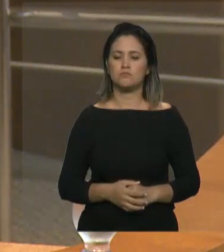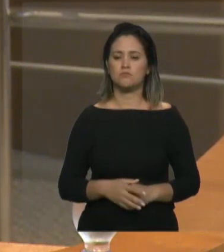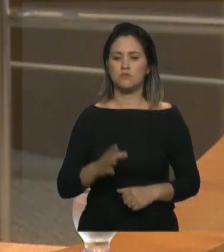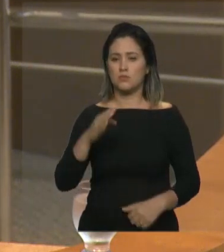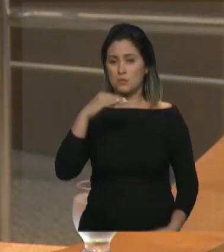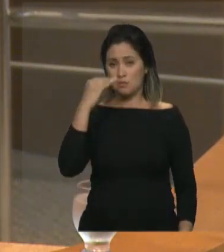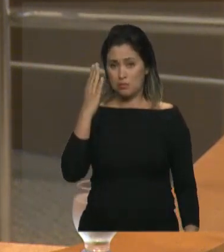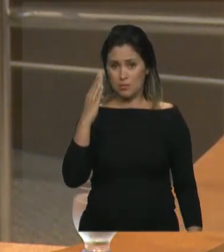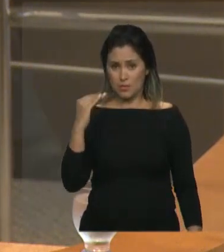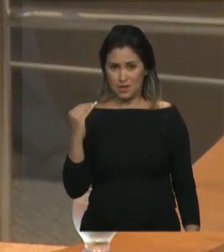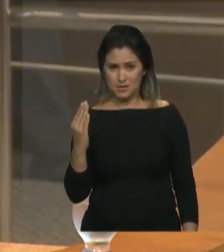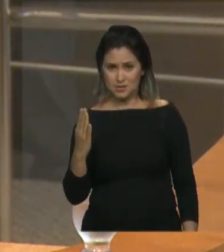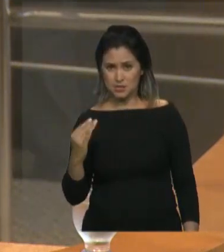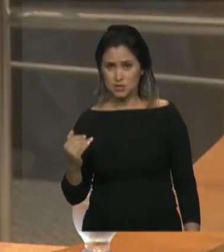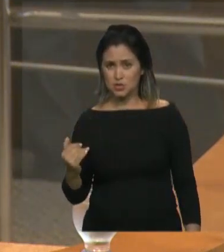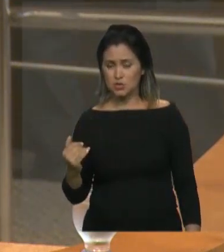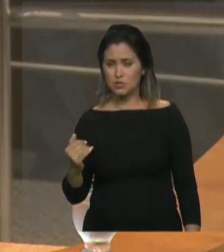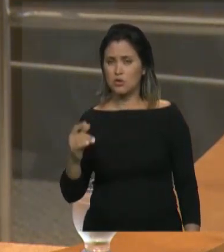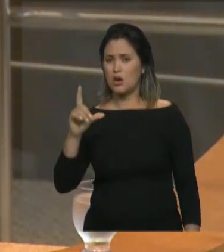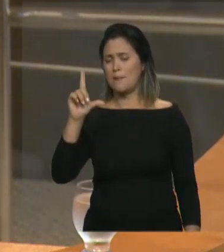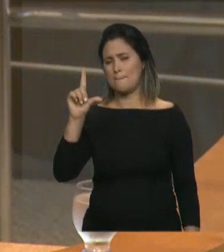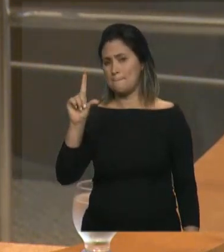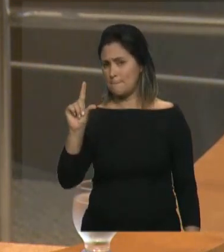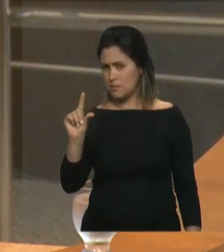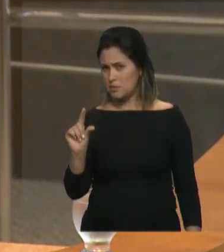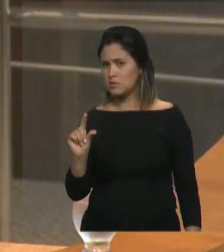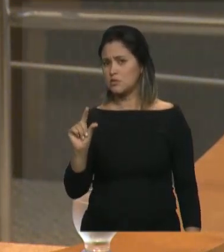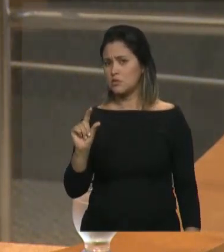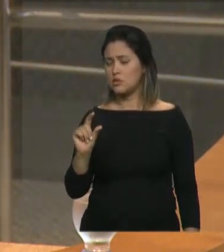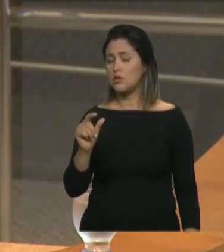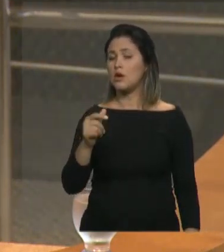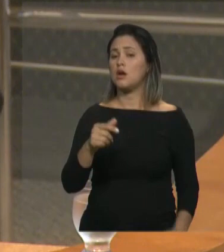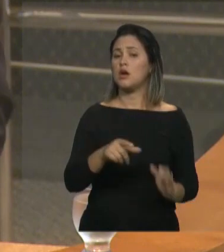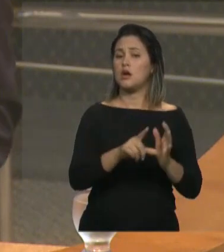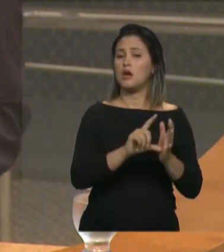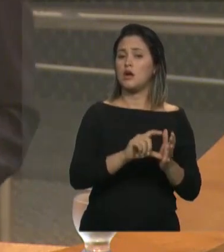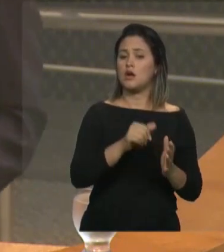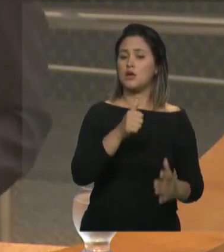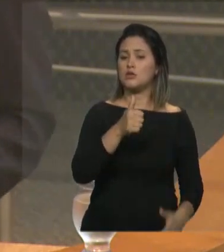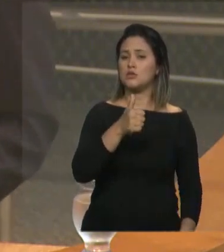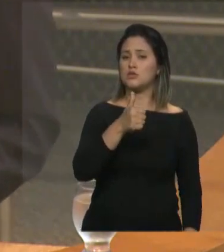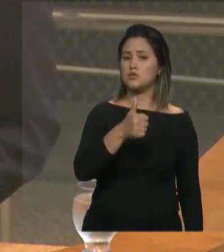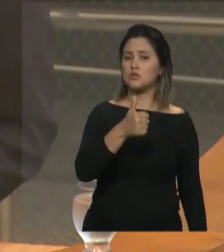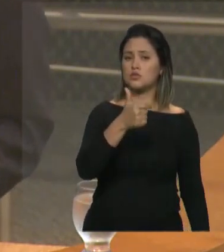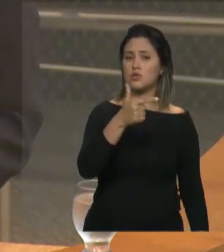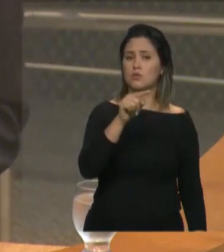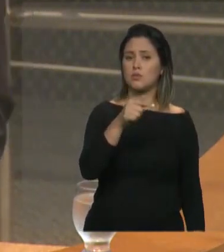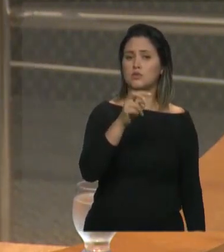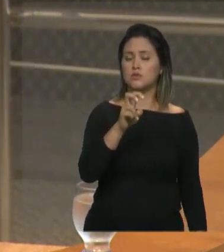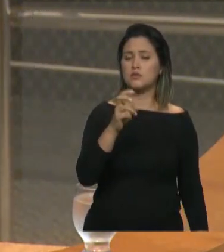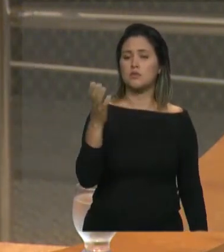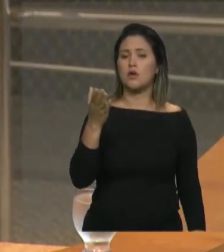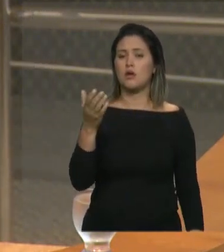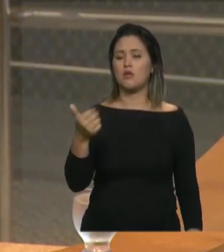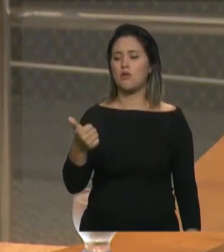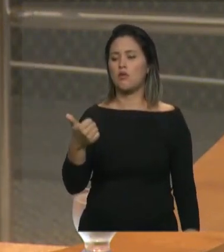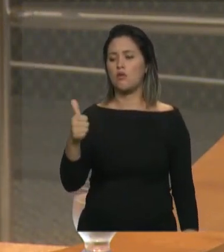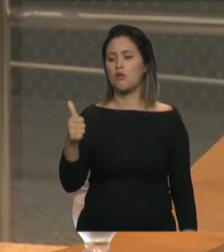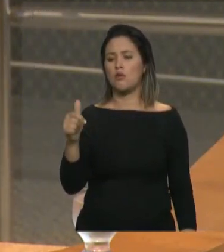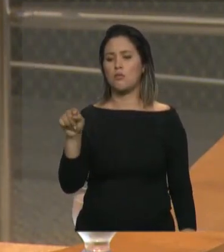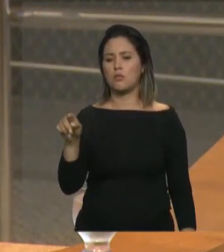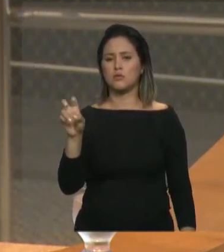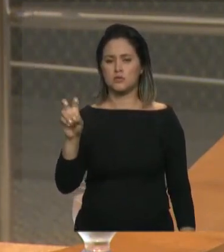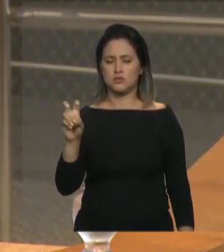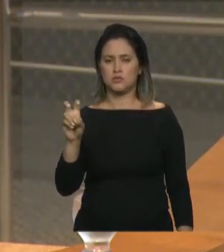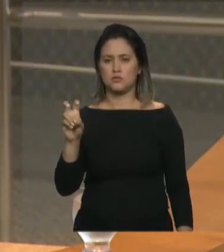11,5%, vivendo a mesma realidade que o governador Flávio Dino, que o Maranhão vive, que o Bolsonaro vive. Mas o Bolsonaro